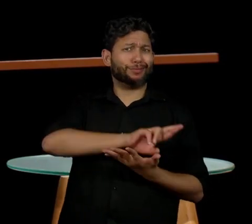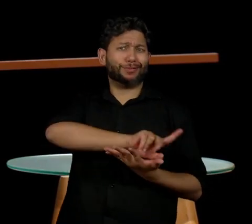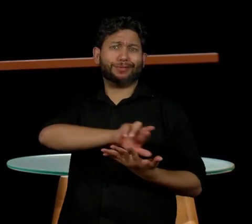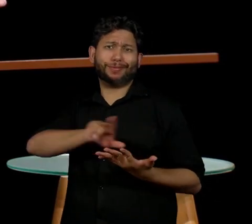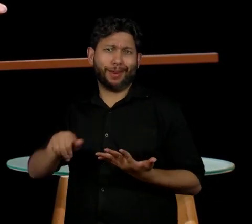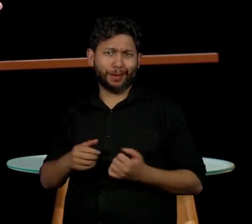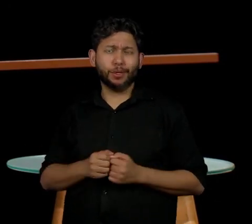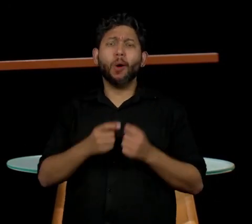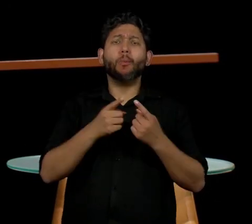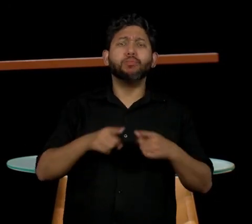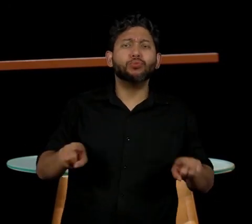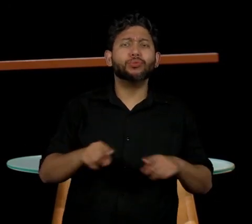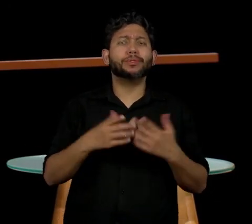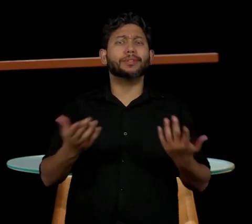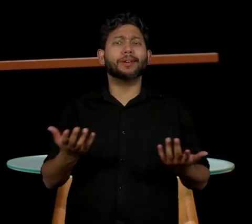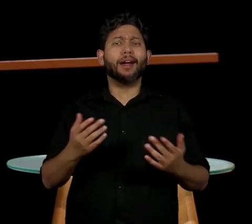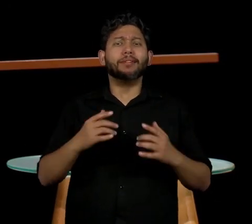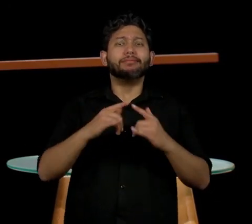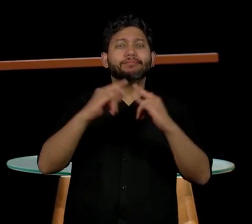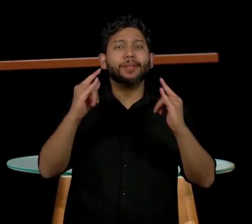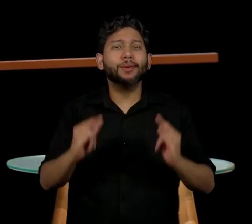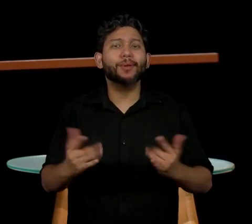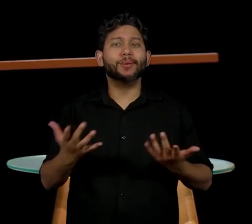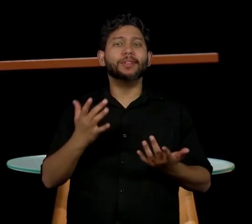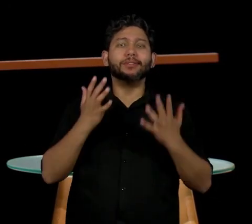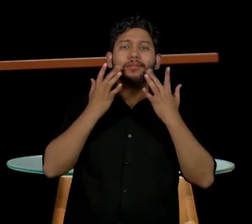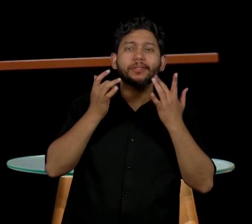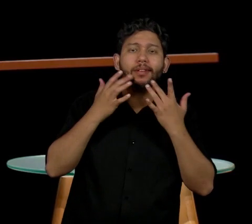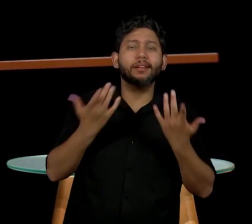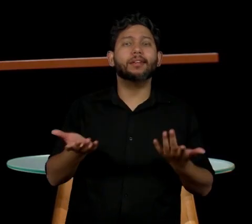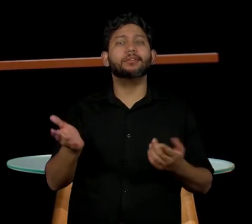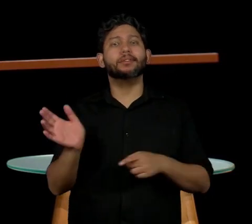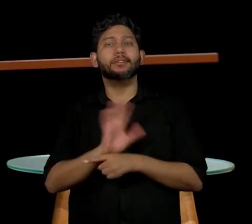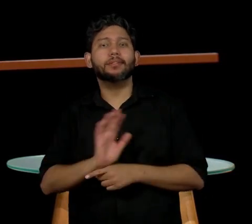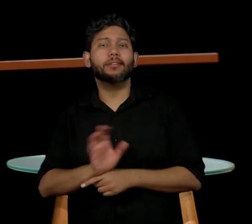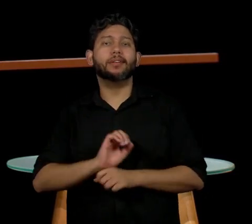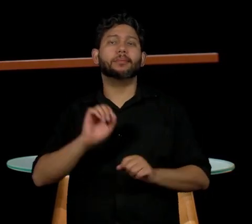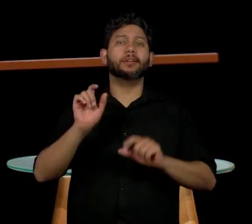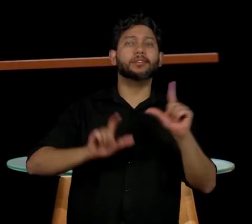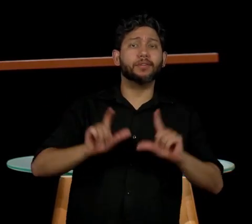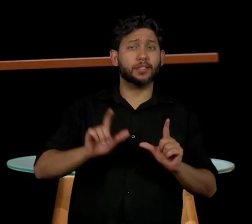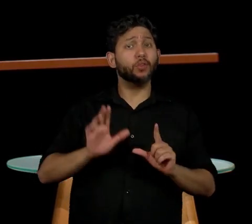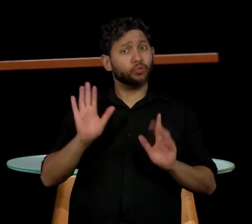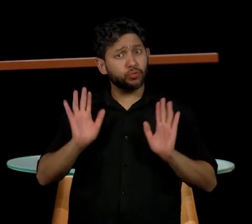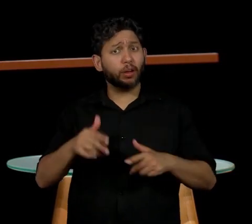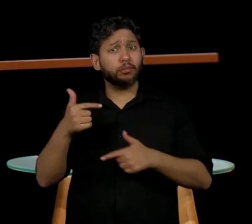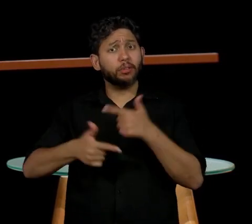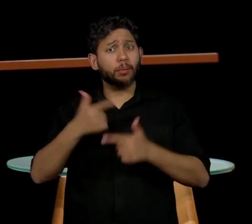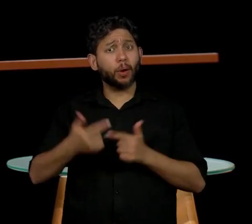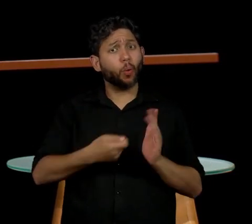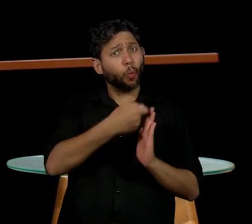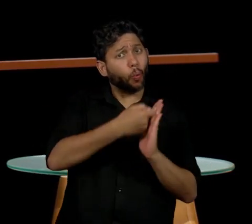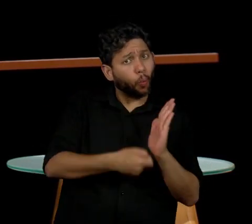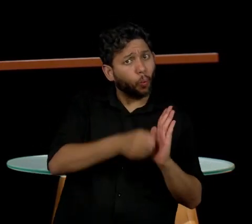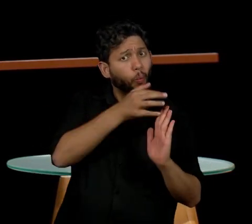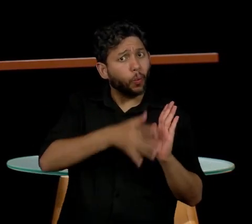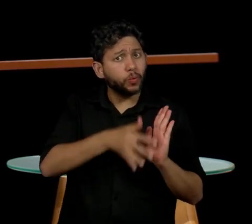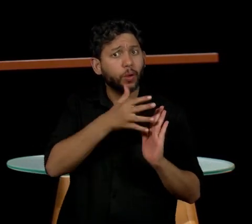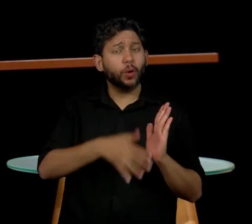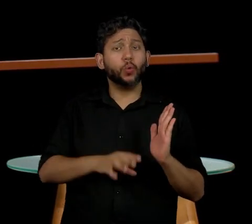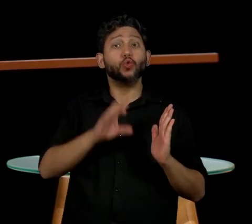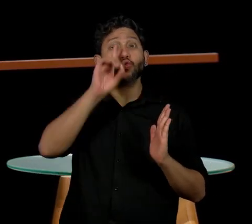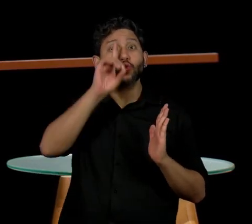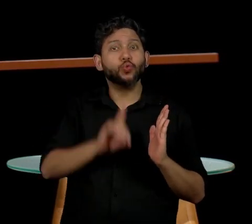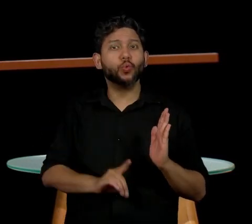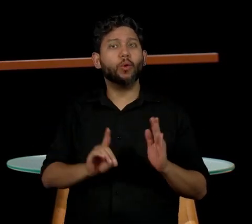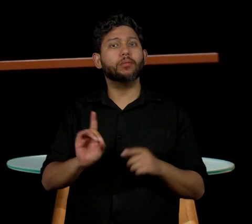teatro, fotonovela, cinema, televisão, foi roteirista, diretor de TV e de filmes e tem até o